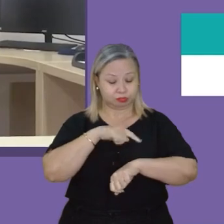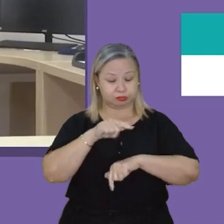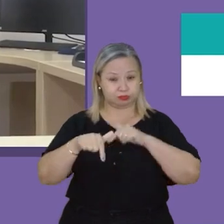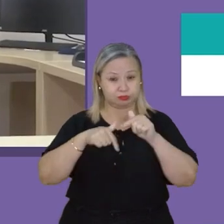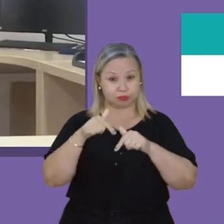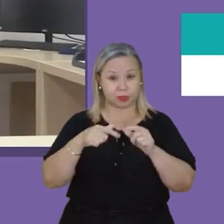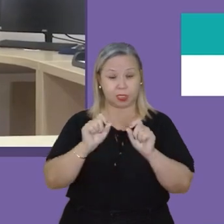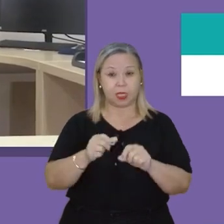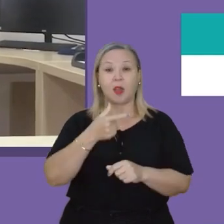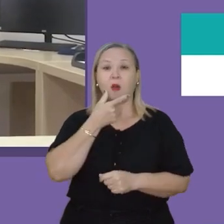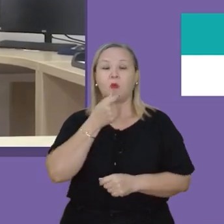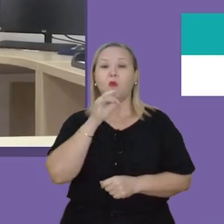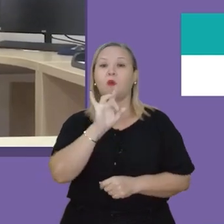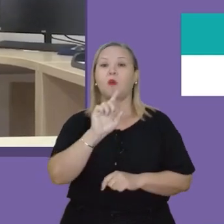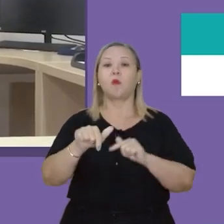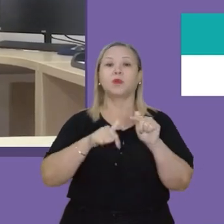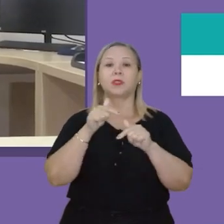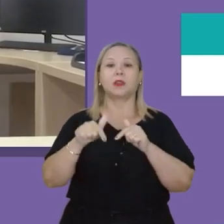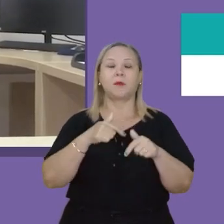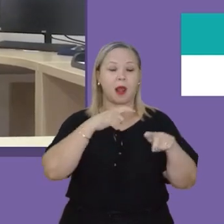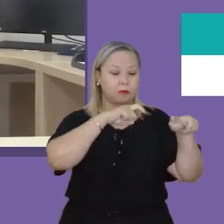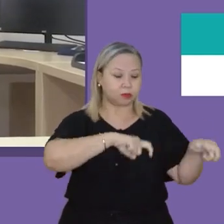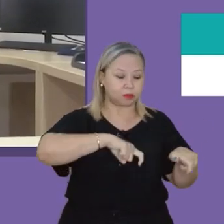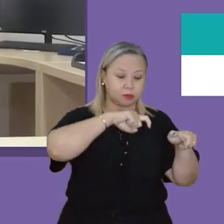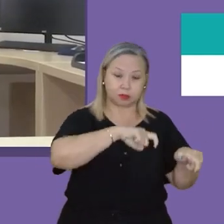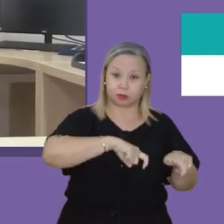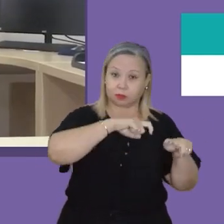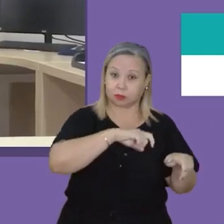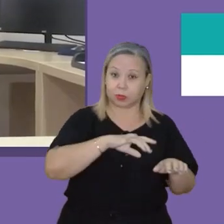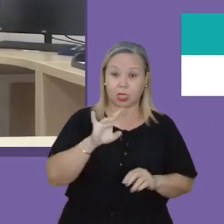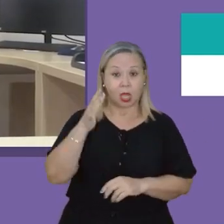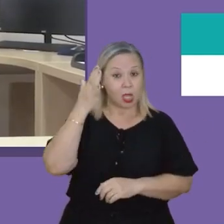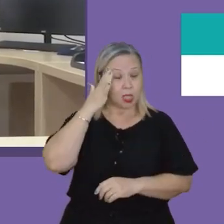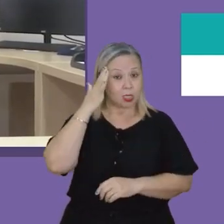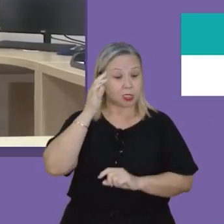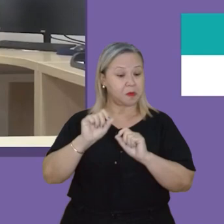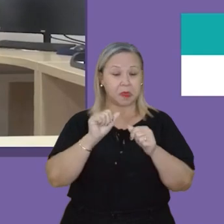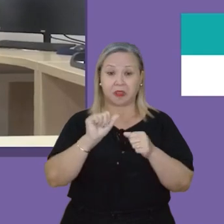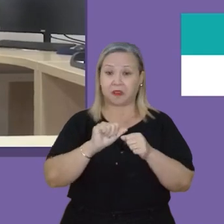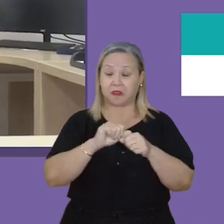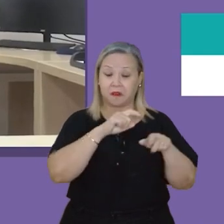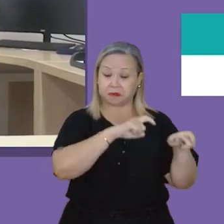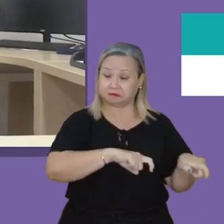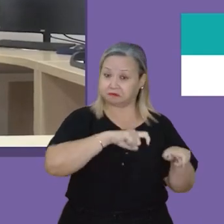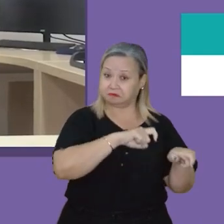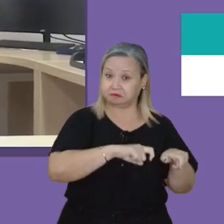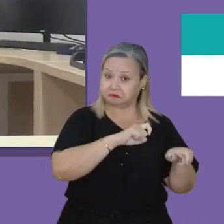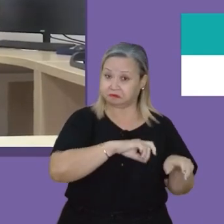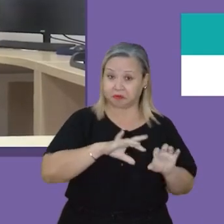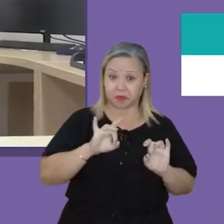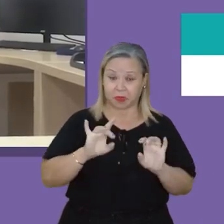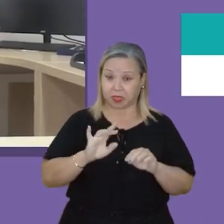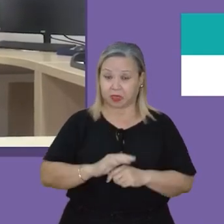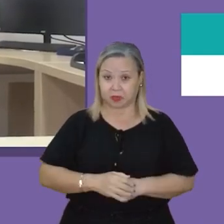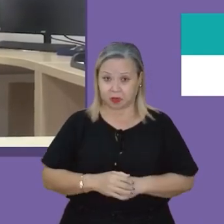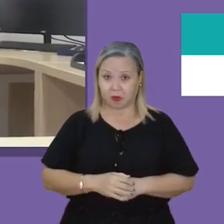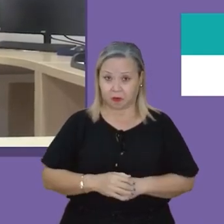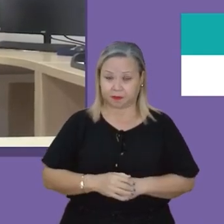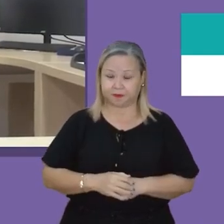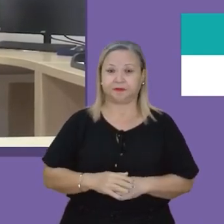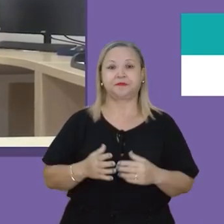o homem só trabalhava na lavoura, só sabiam fazer aquilo, porque eles vieram